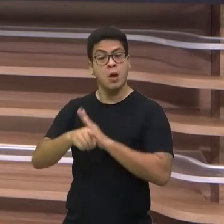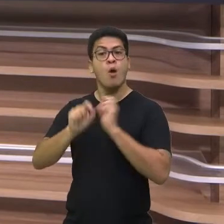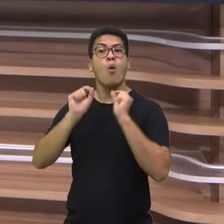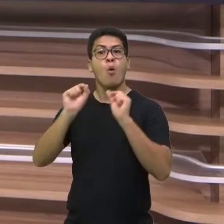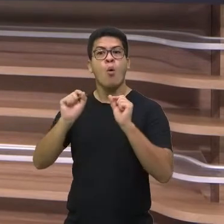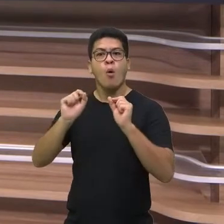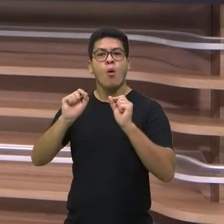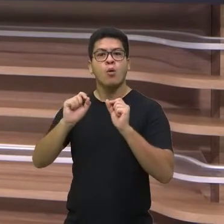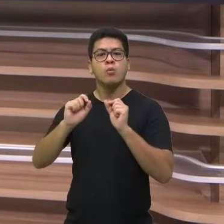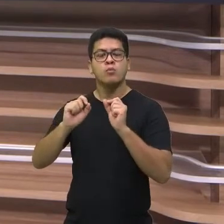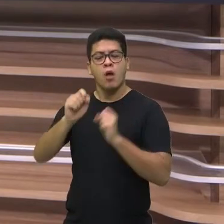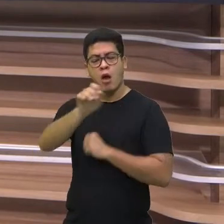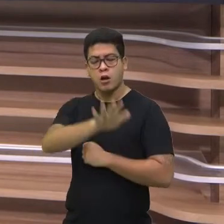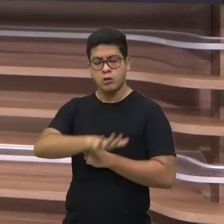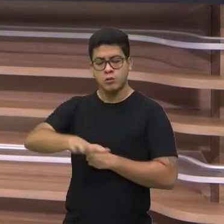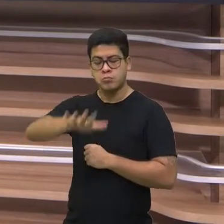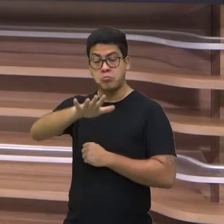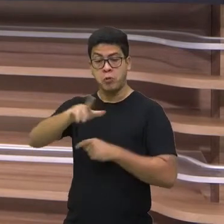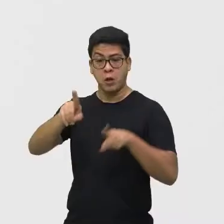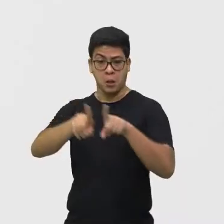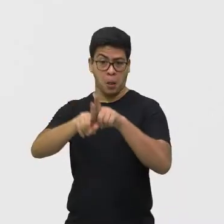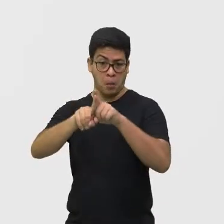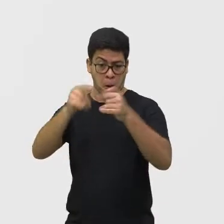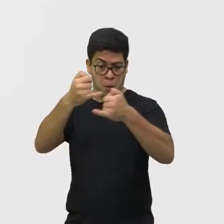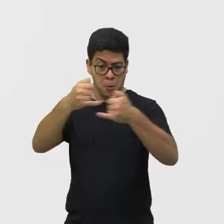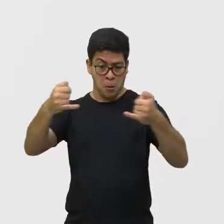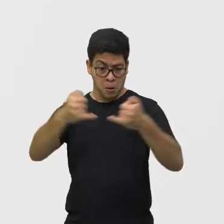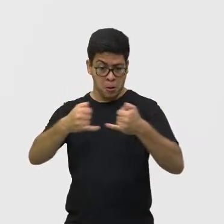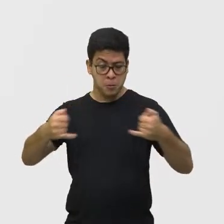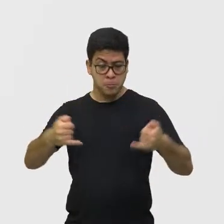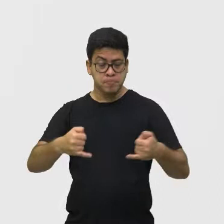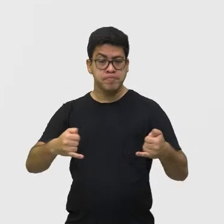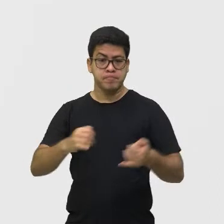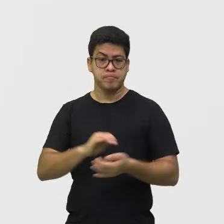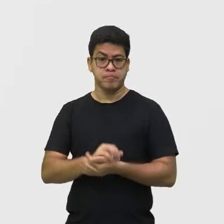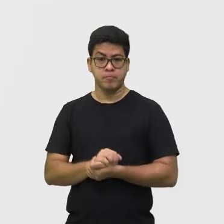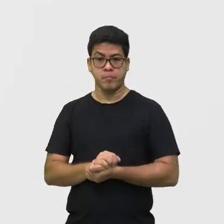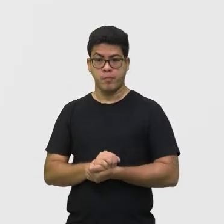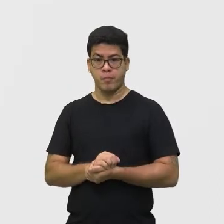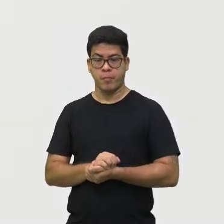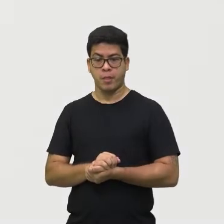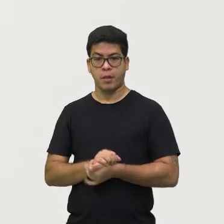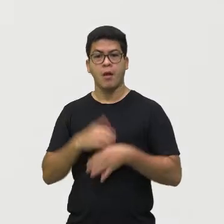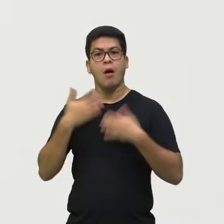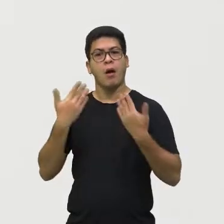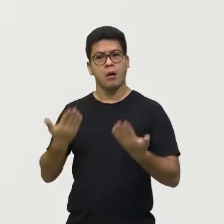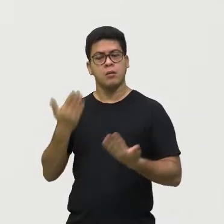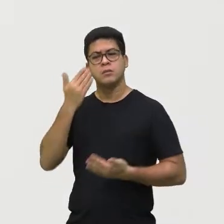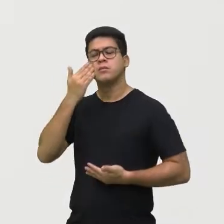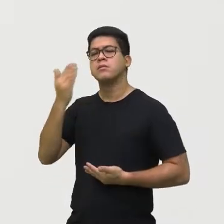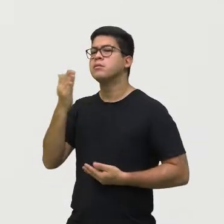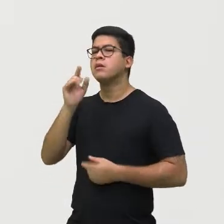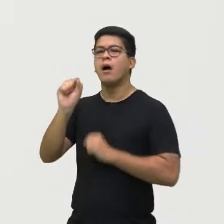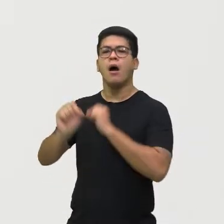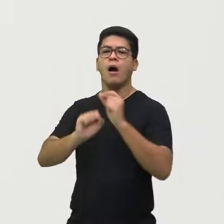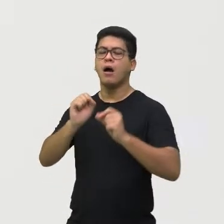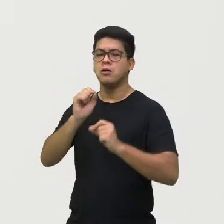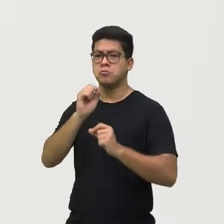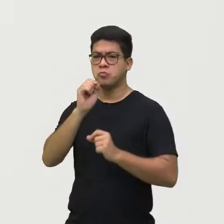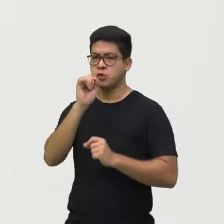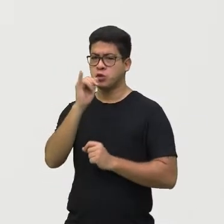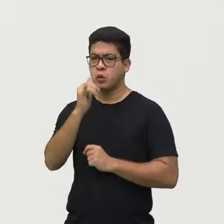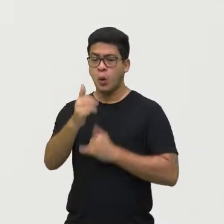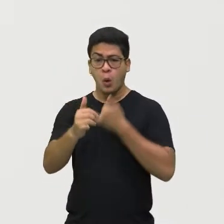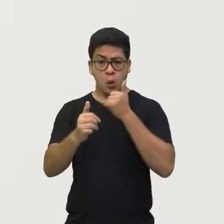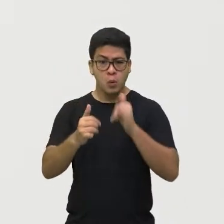questão das superfícies e linhas equipotenciais. Vamos ver aqui na figura, veja só, aqui eu tenho o caso de uma carga elétrica, nesse